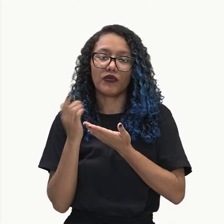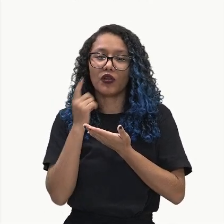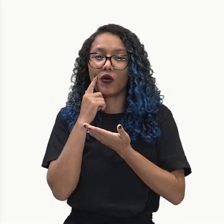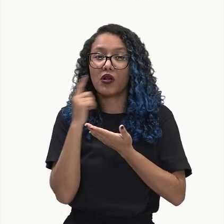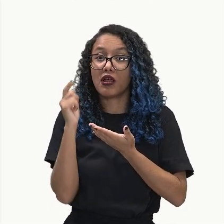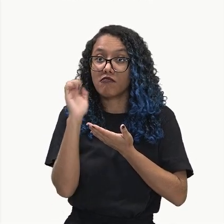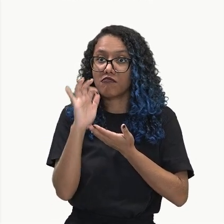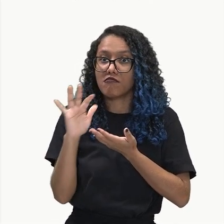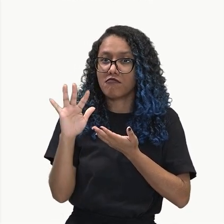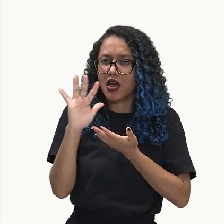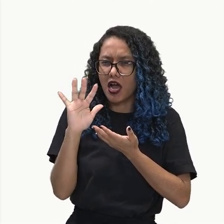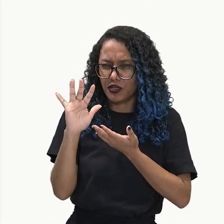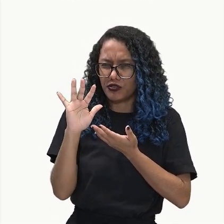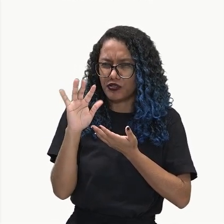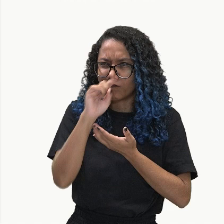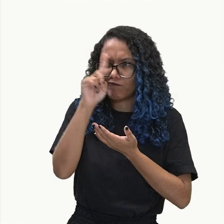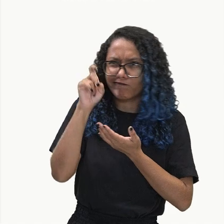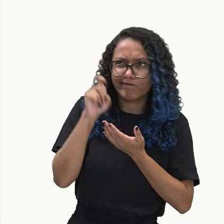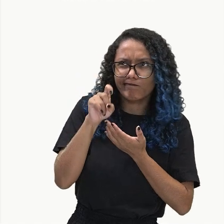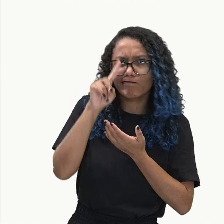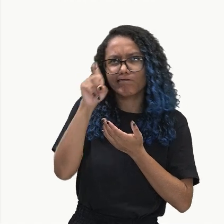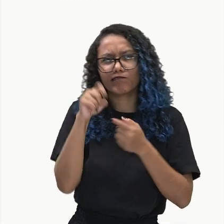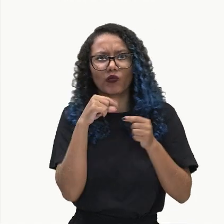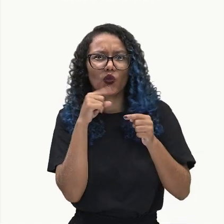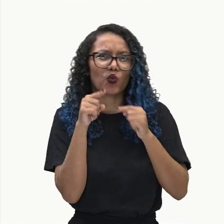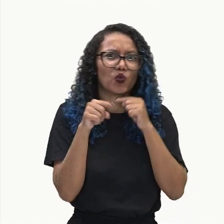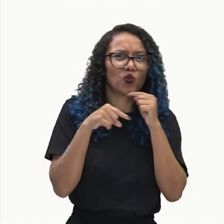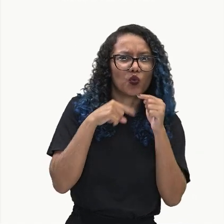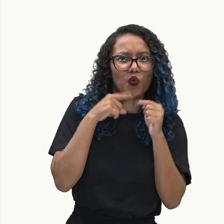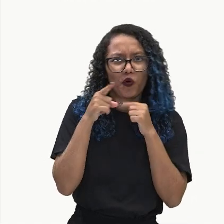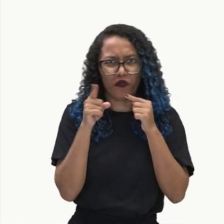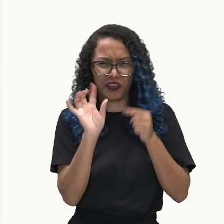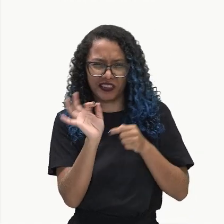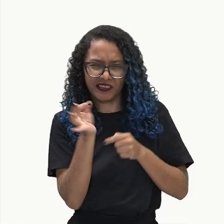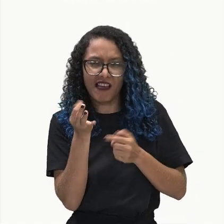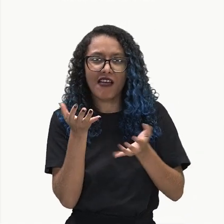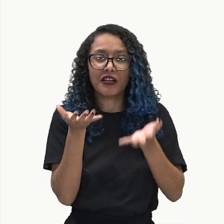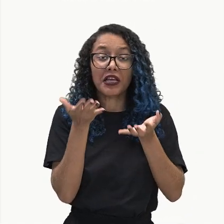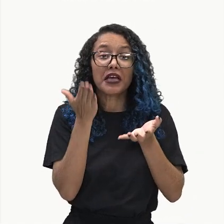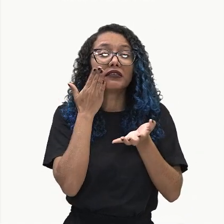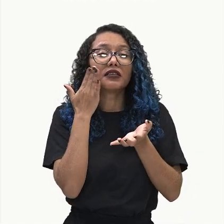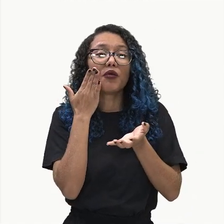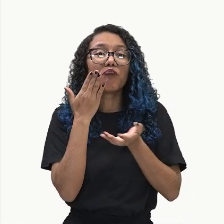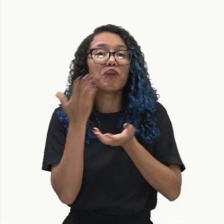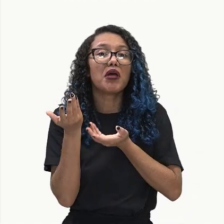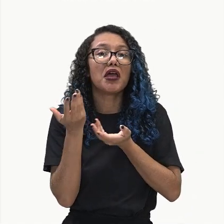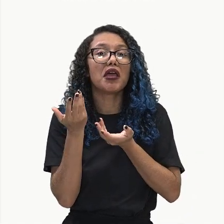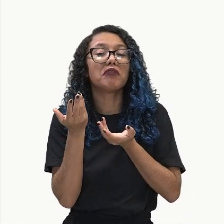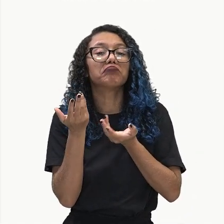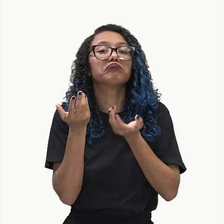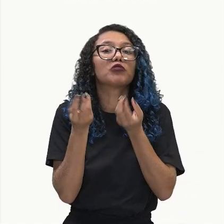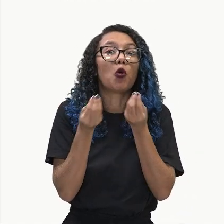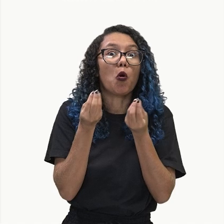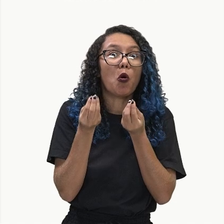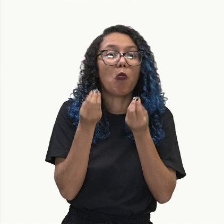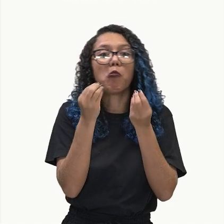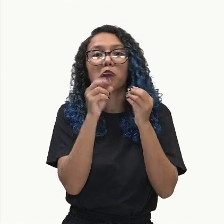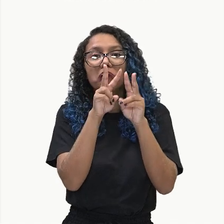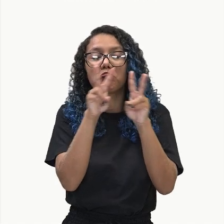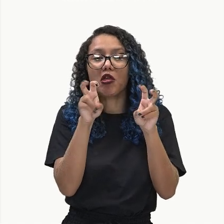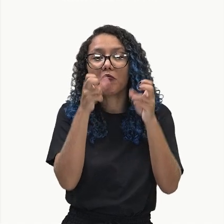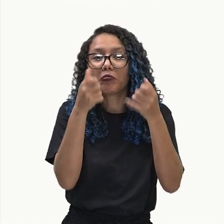cheio de dúvidas aqui, né? Já querendo saber sobre esse tema. Los